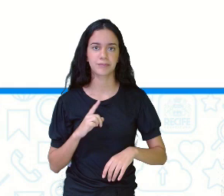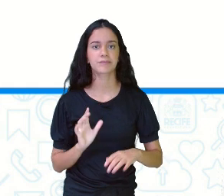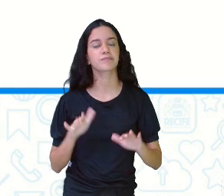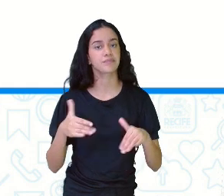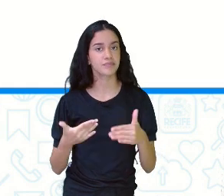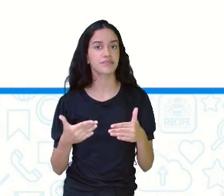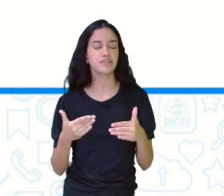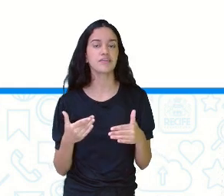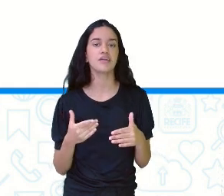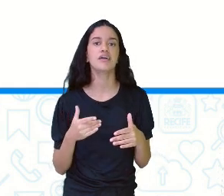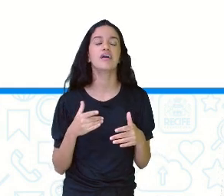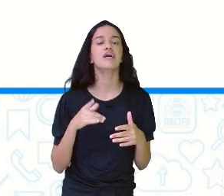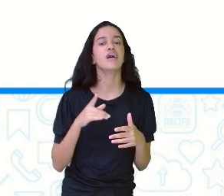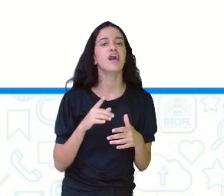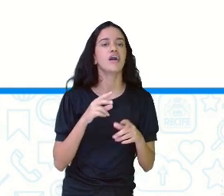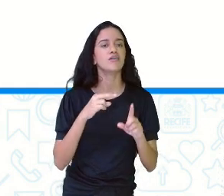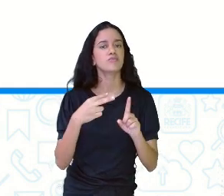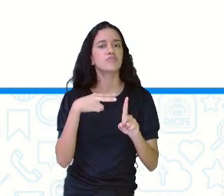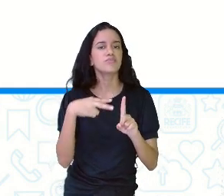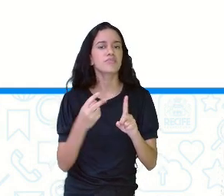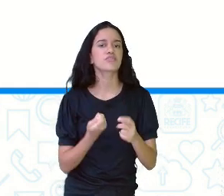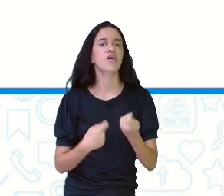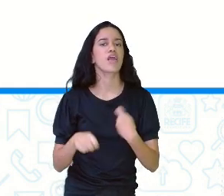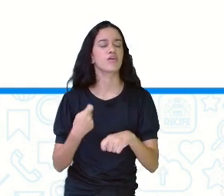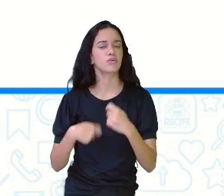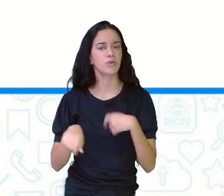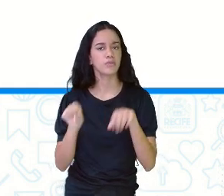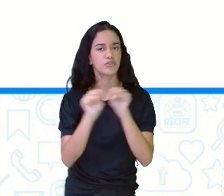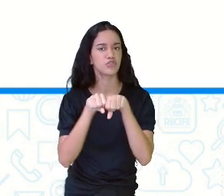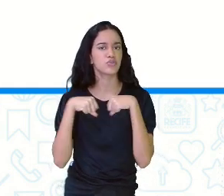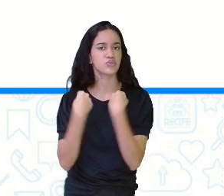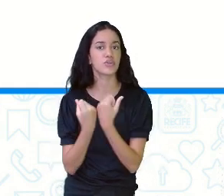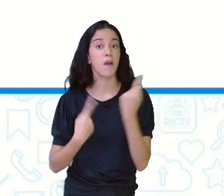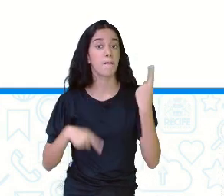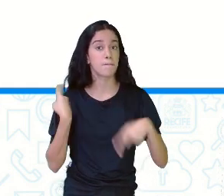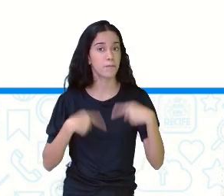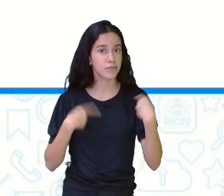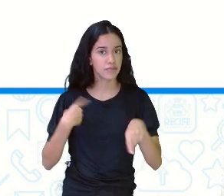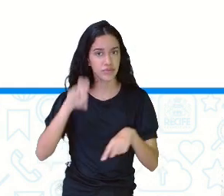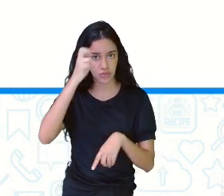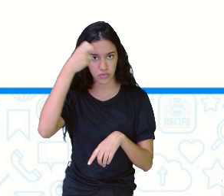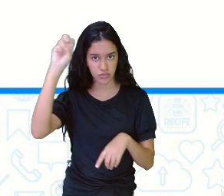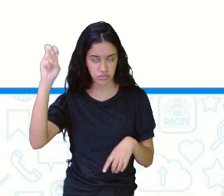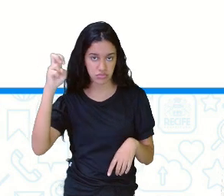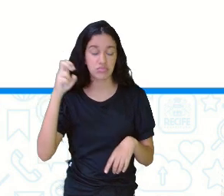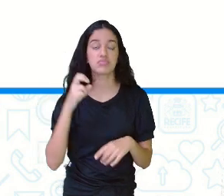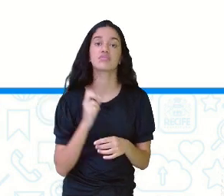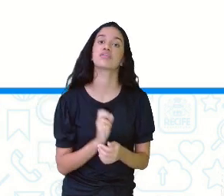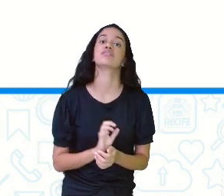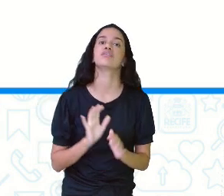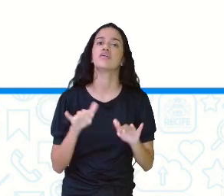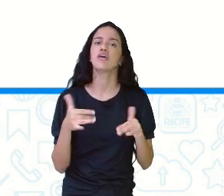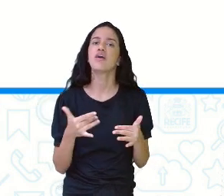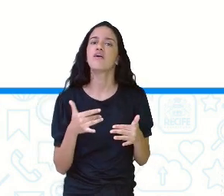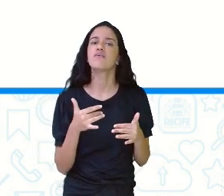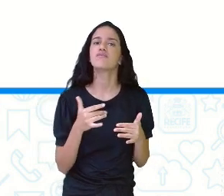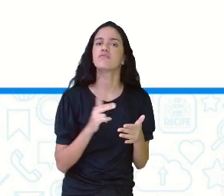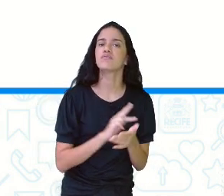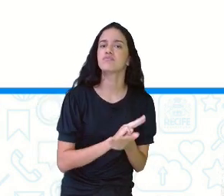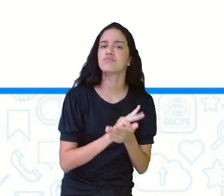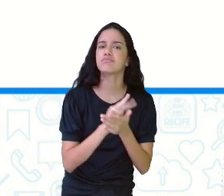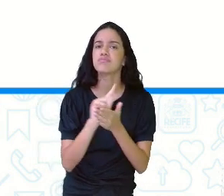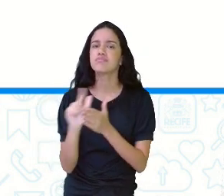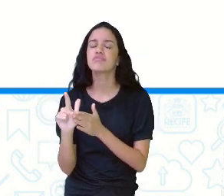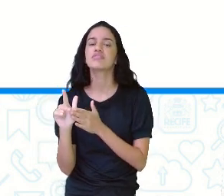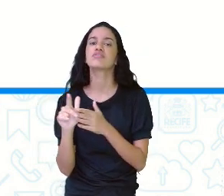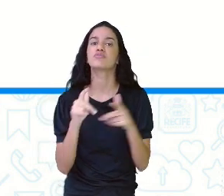que levam em conta aspectos econômicos, sociais, políticos, culturais e físicos. Muitas foram as